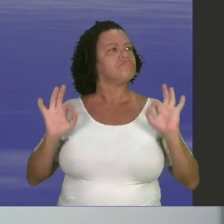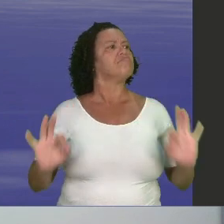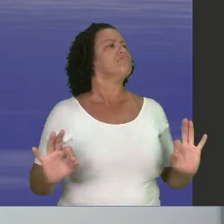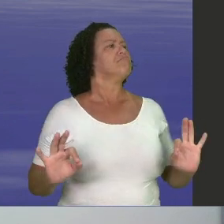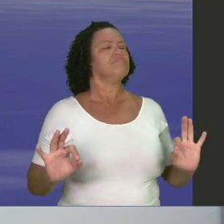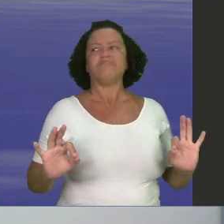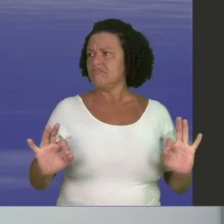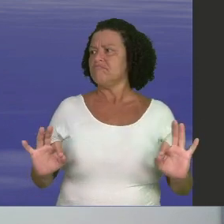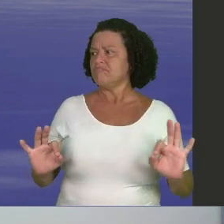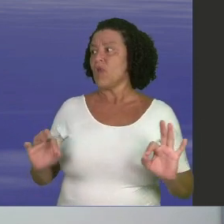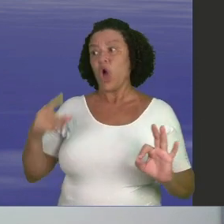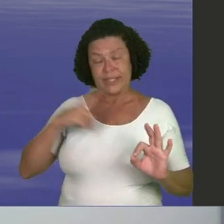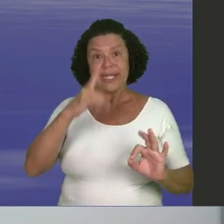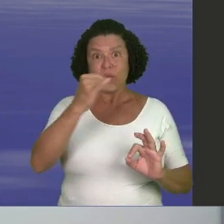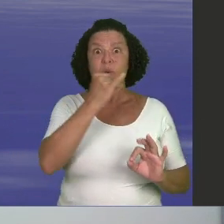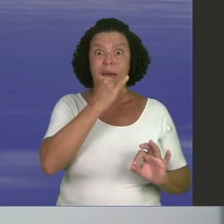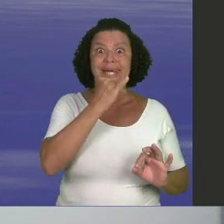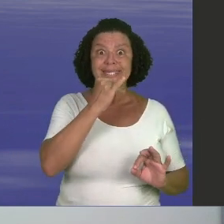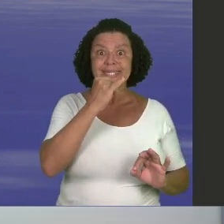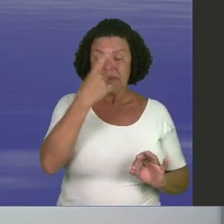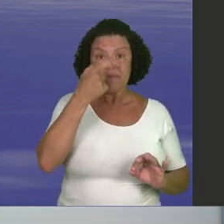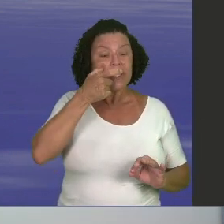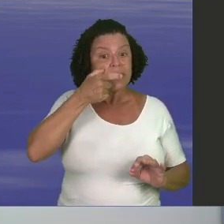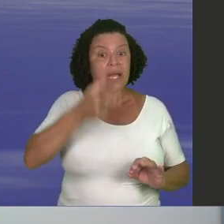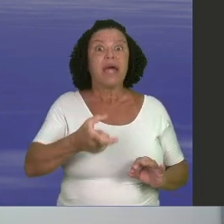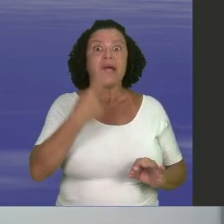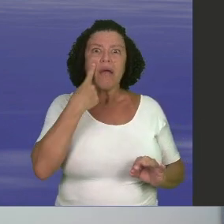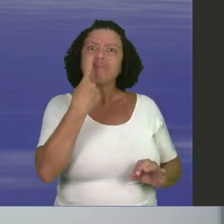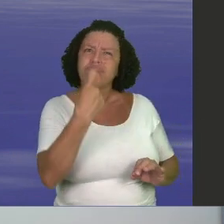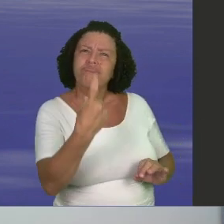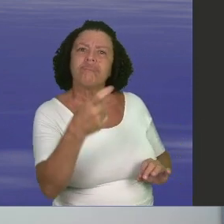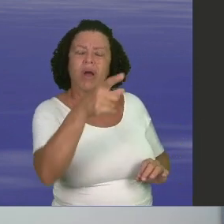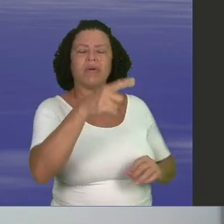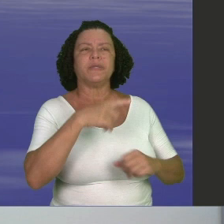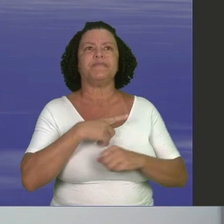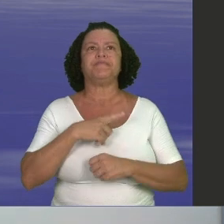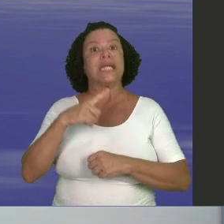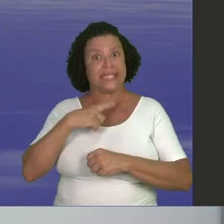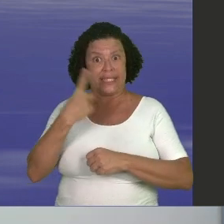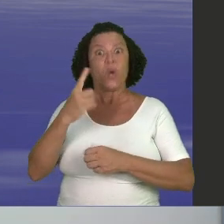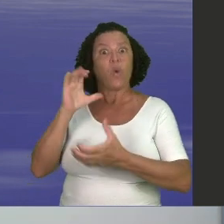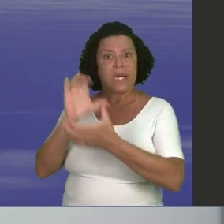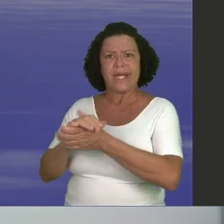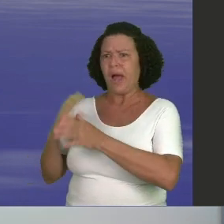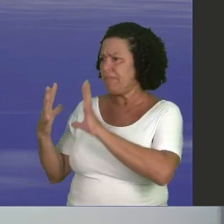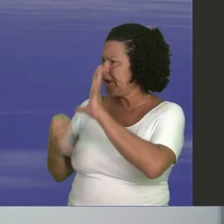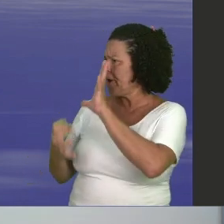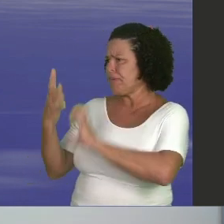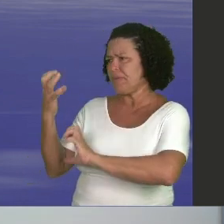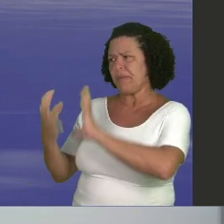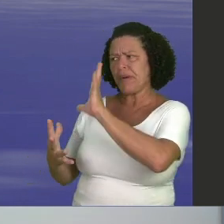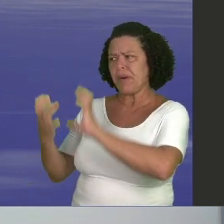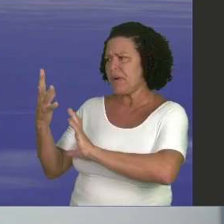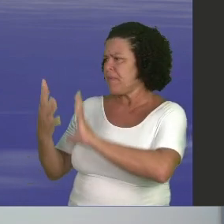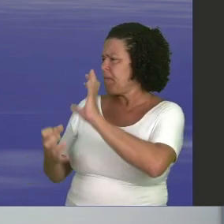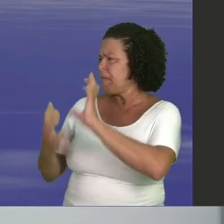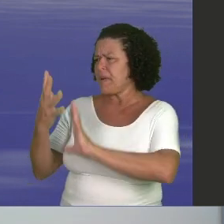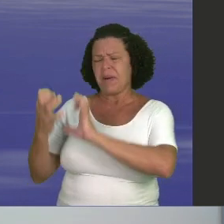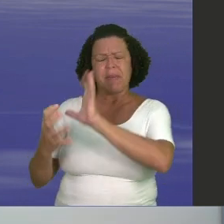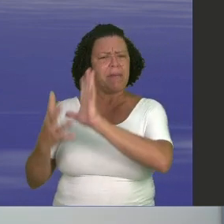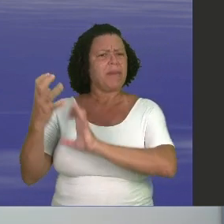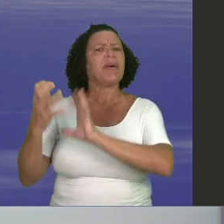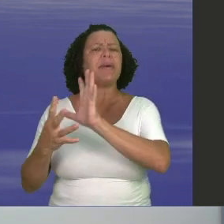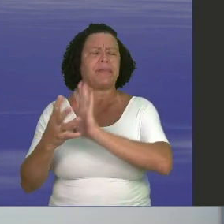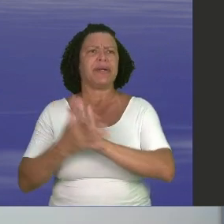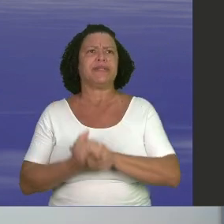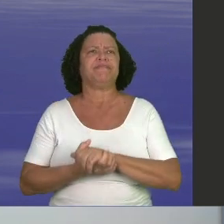Até um exemplo bastante interessante. Existia um casal que estava brigando muito, né? É um conto,